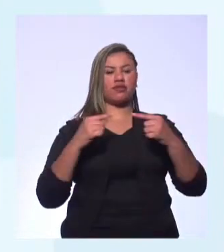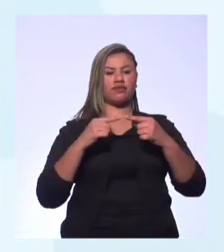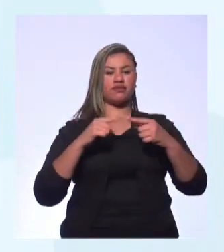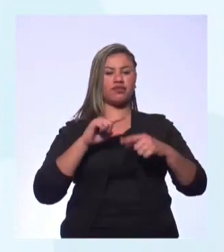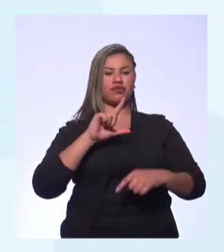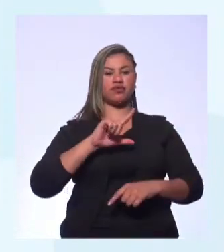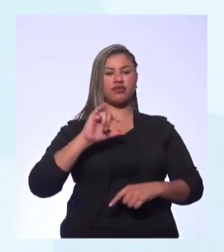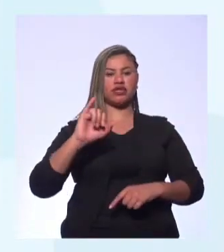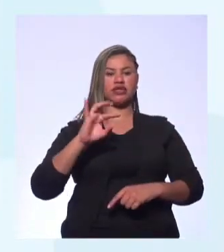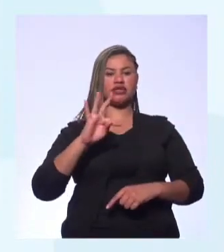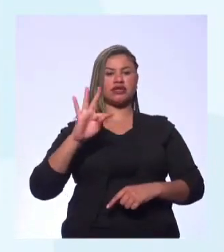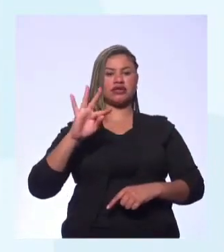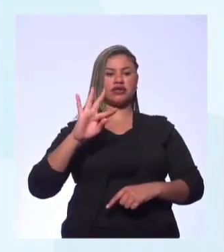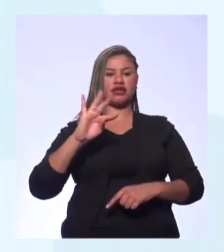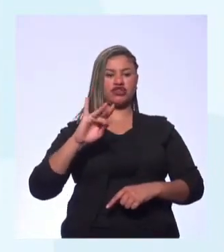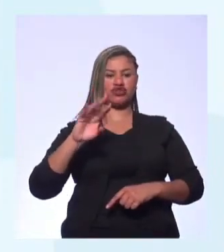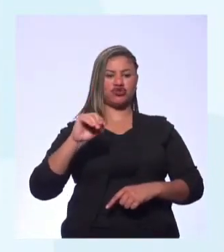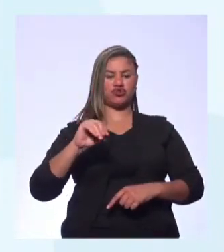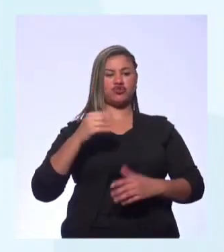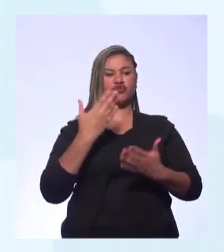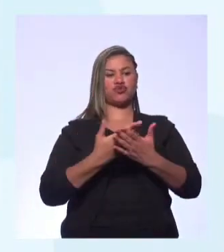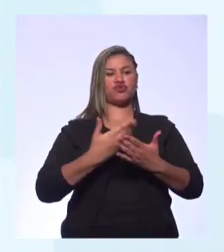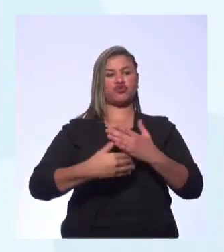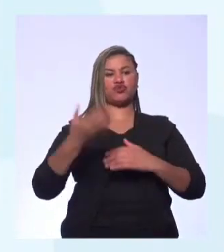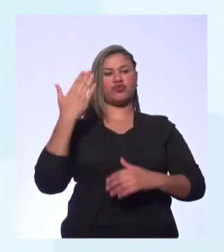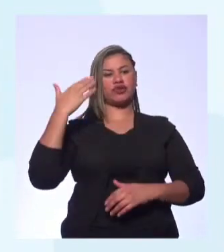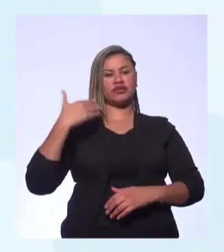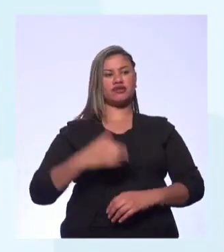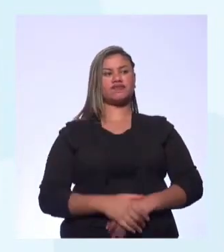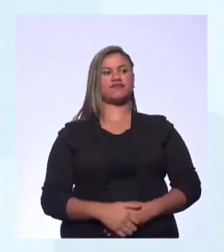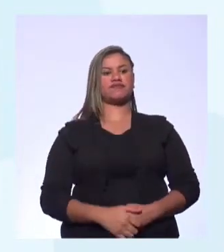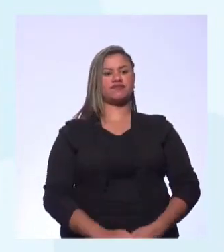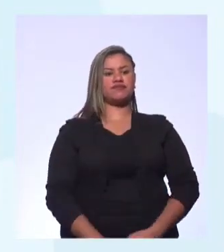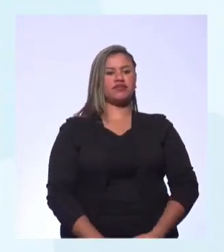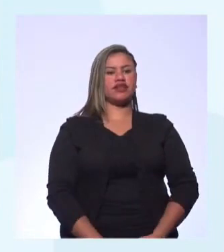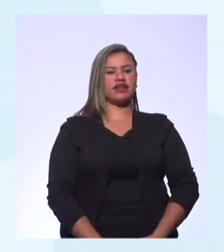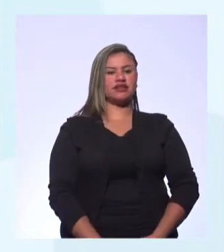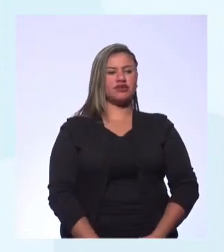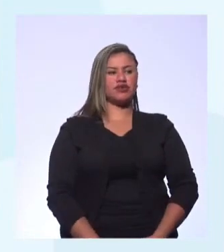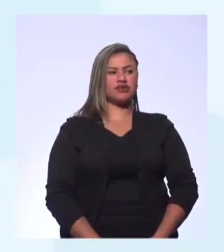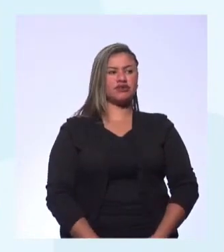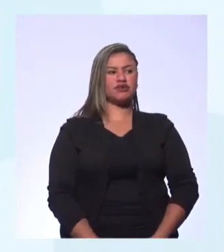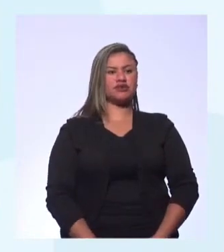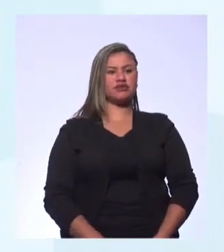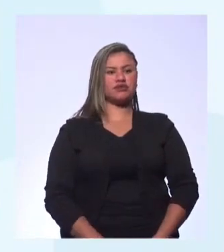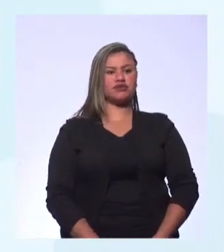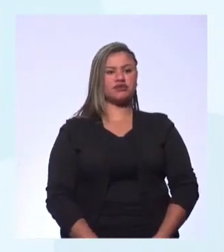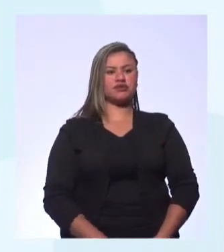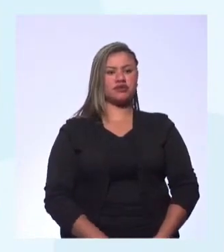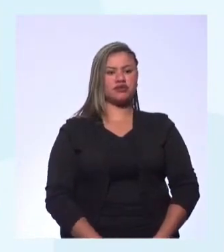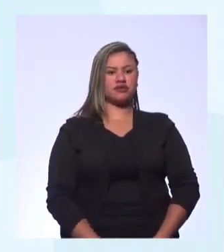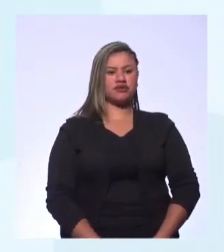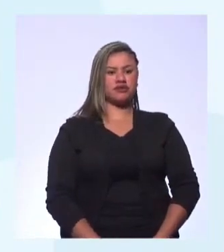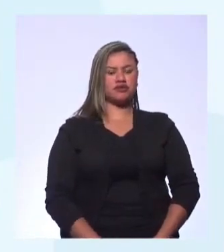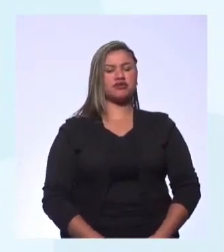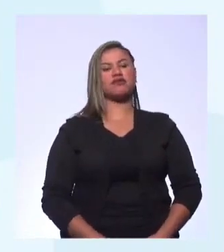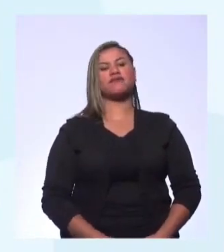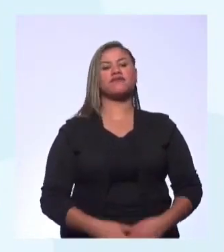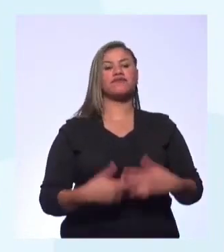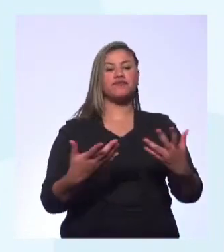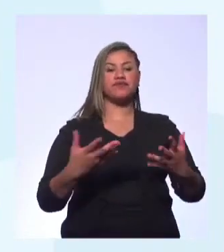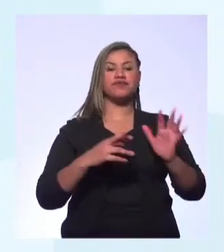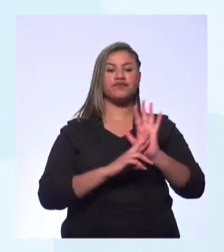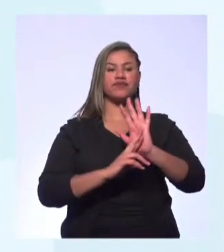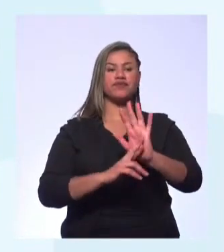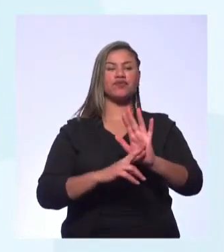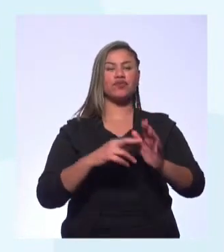que é do lítio, né? Que nós fizemos o estudo da aula passada. Vocês recordam disso? Então, nós vamos fazer agora o quê? Representar os compostos. Como